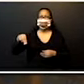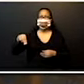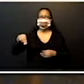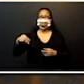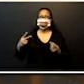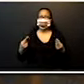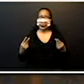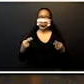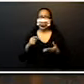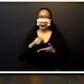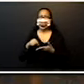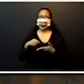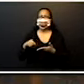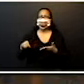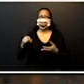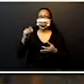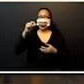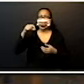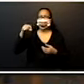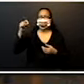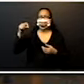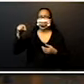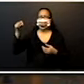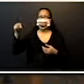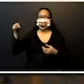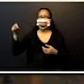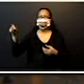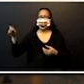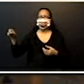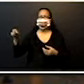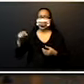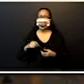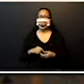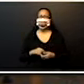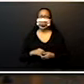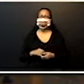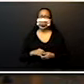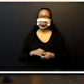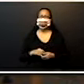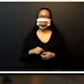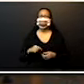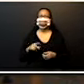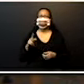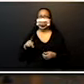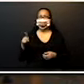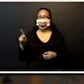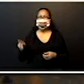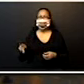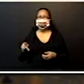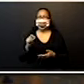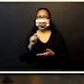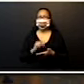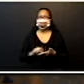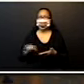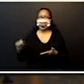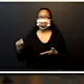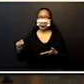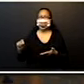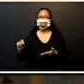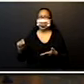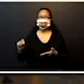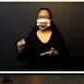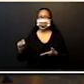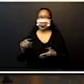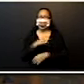300, tá? Presta atenção na escrita aí, porque a professora vai corrigir isso daí depois. Quarto ano não pode ficar errando essas coisinhas,